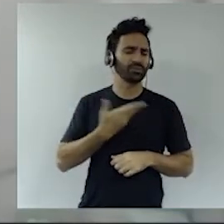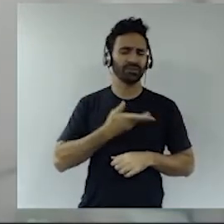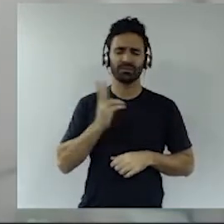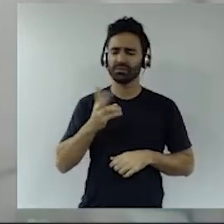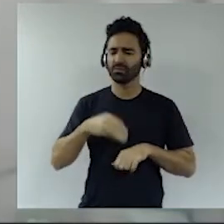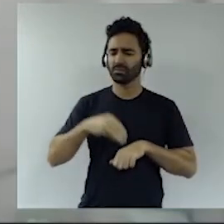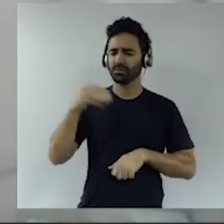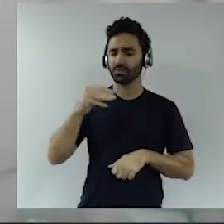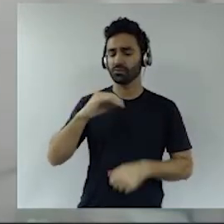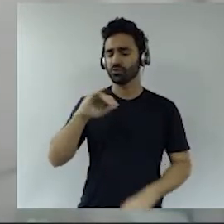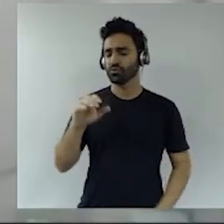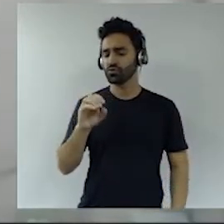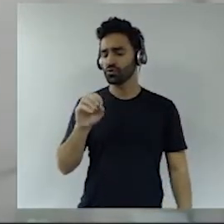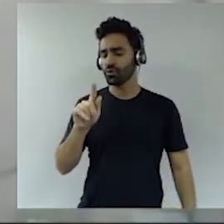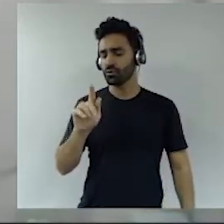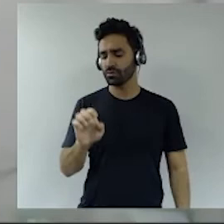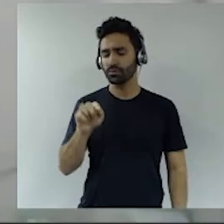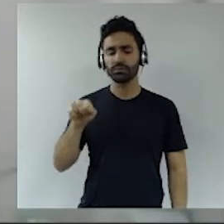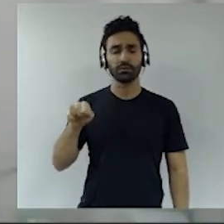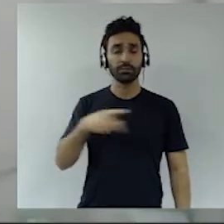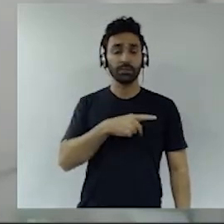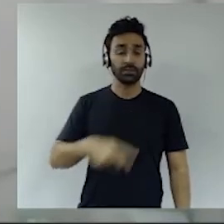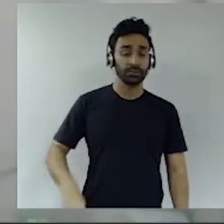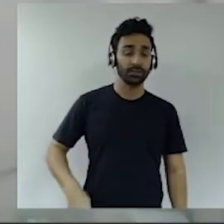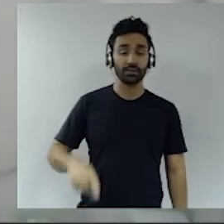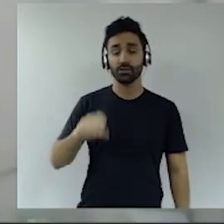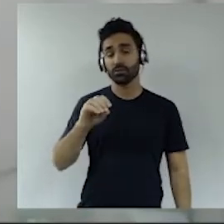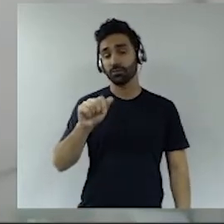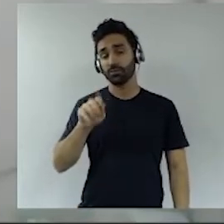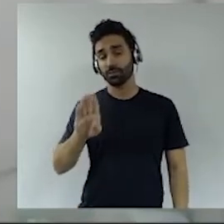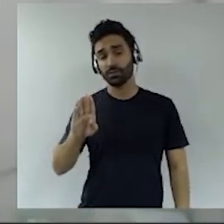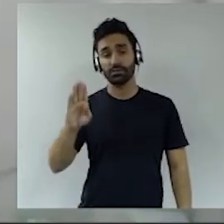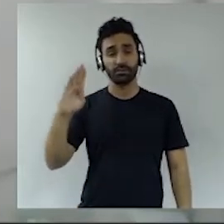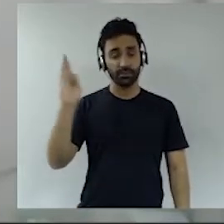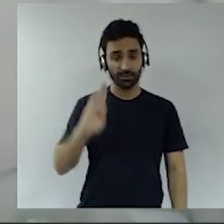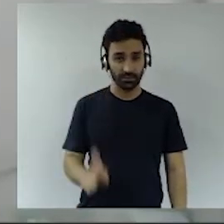mestre Jorge Mussi, que foi presidente da Ordem dos Advogados do